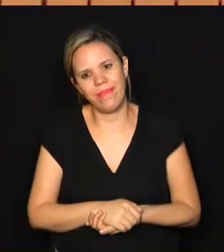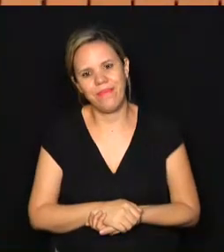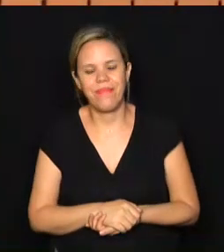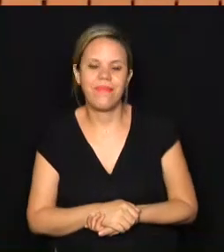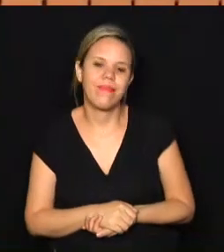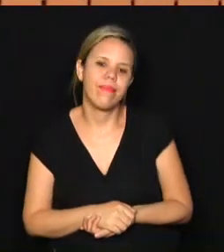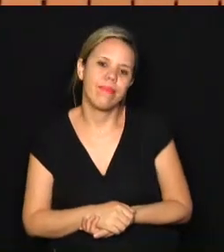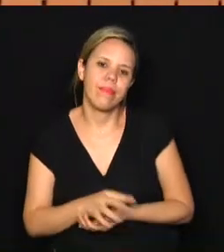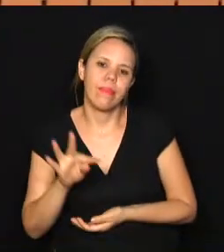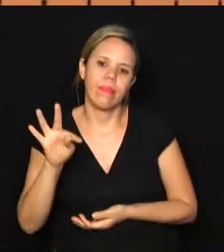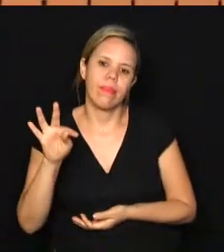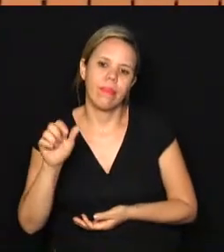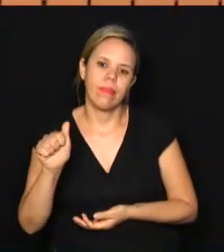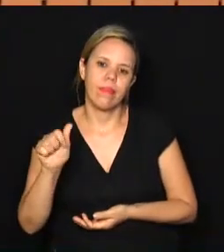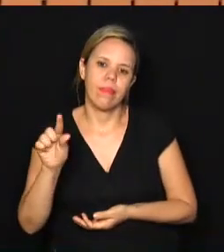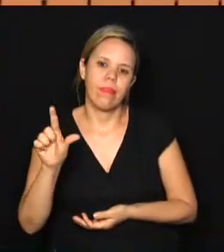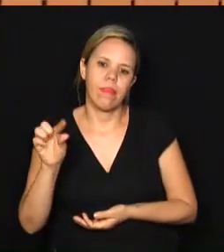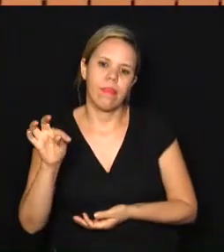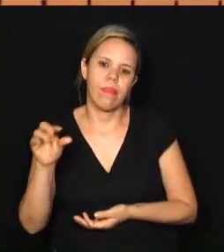Thalita?